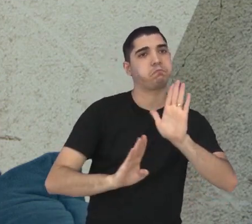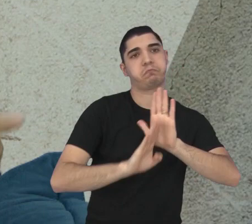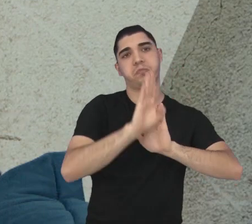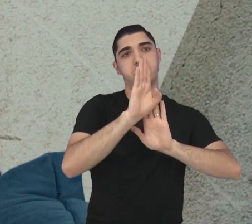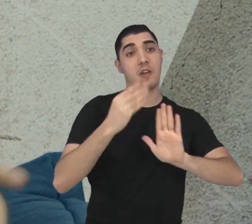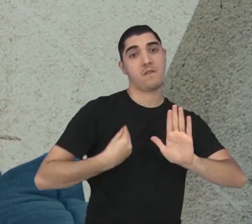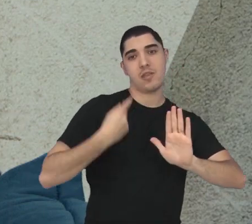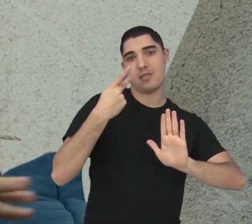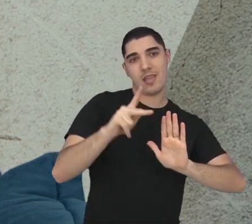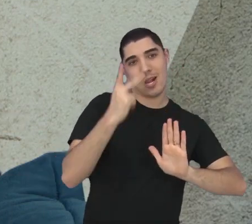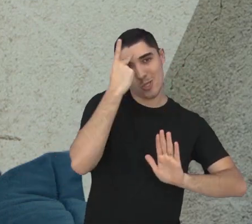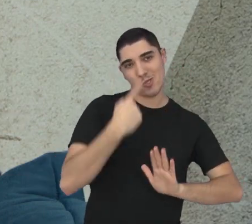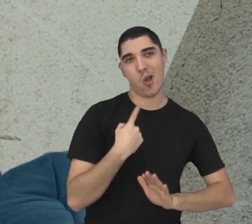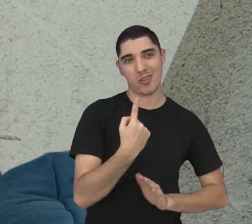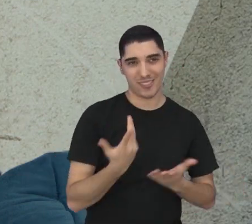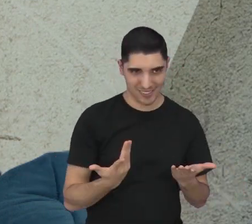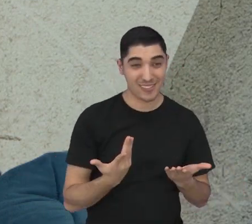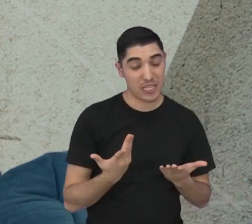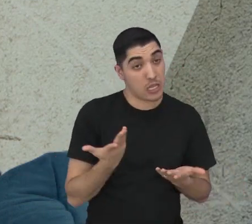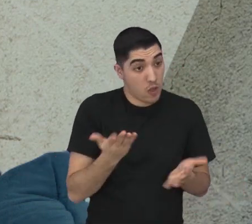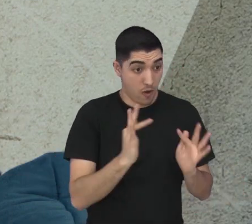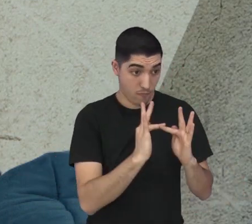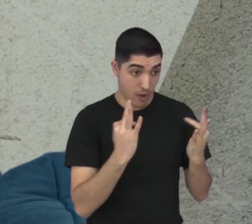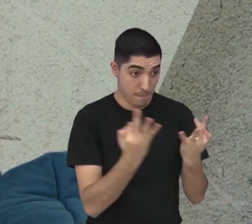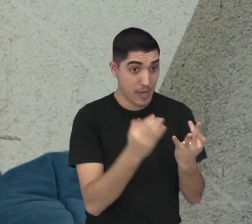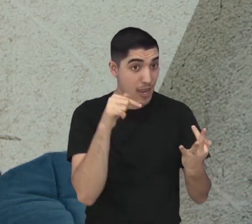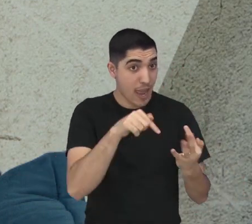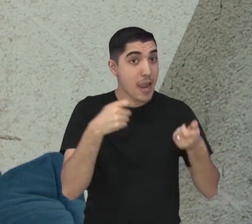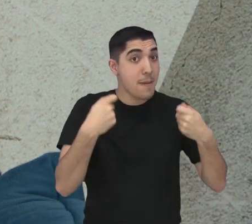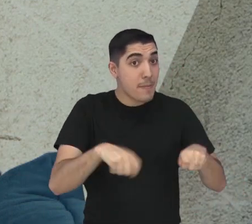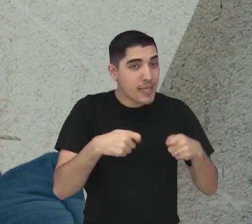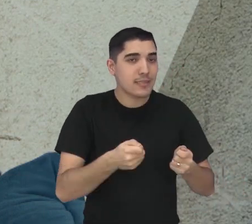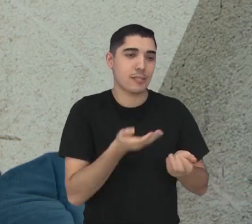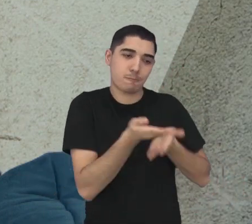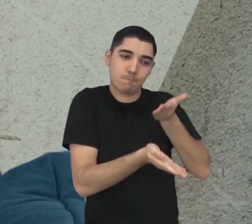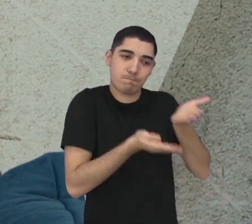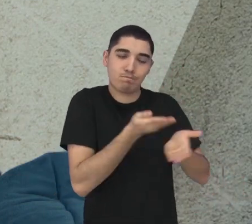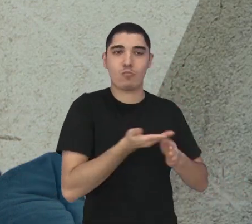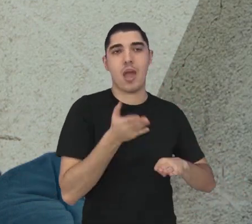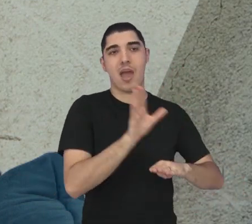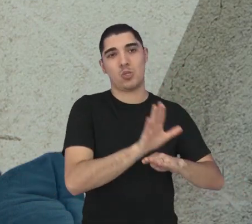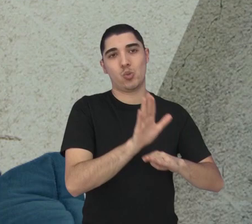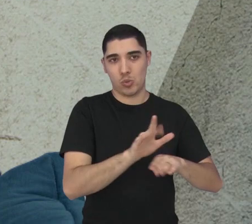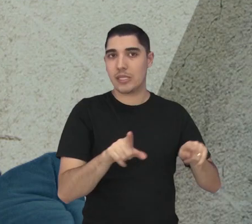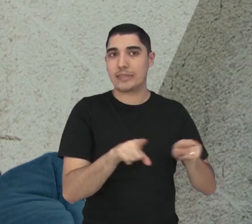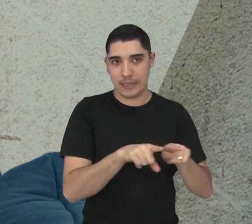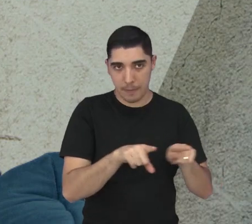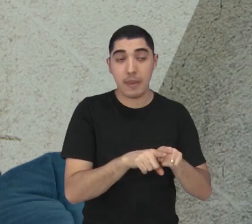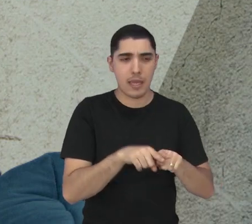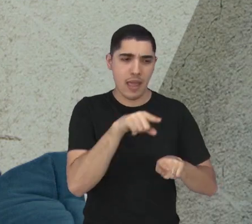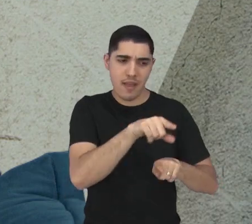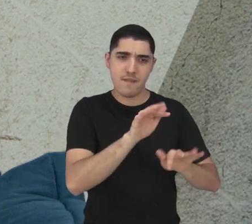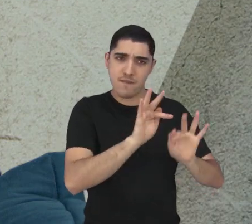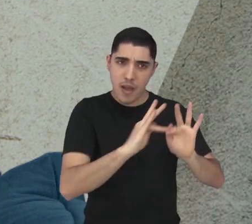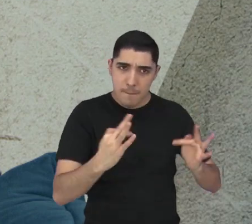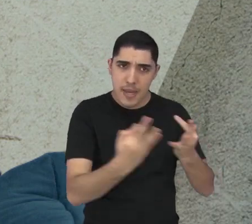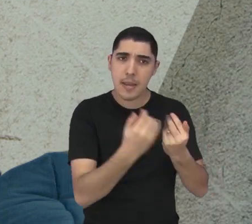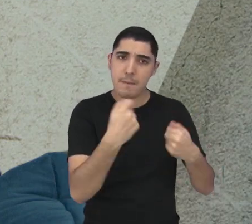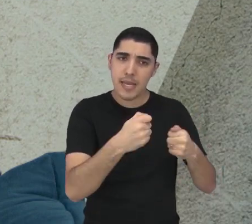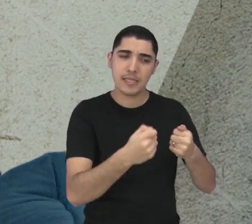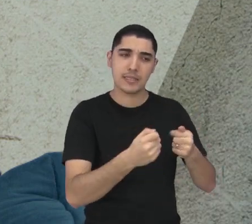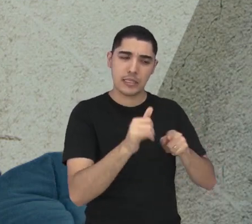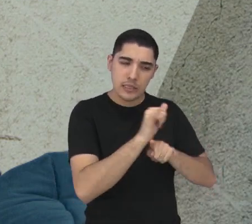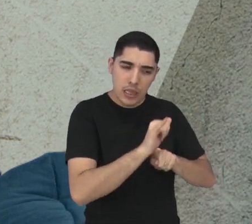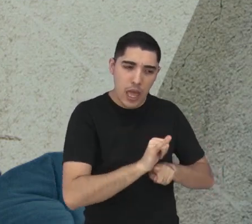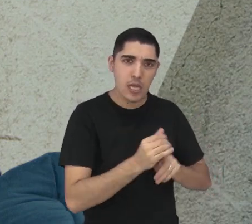de caminhar e fazer sua jornada a solo. Então, a família ela precisa ser também amparada, né? Ela precisa ser